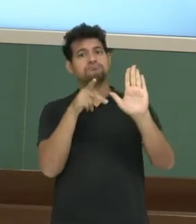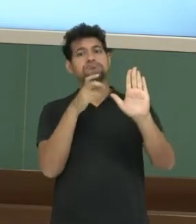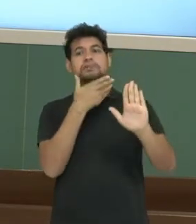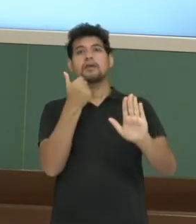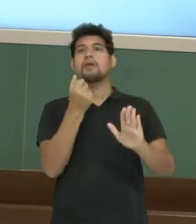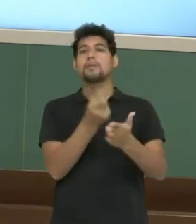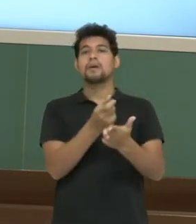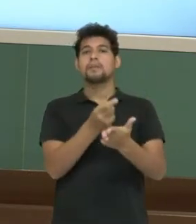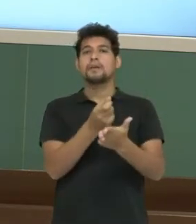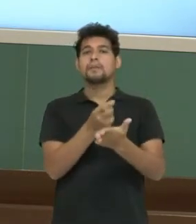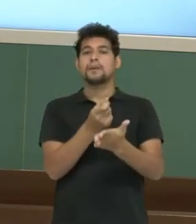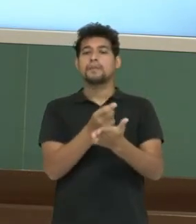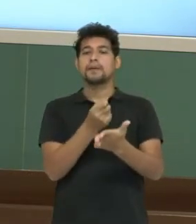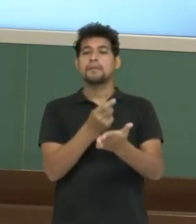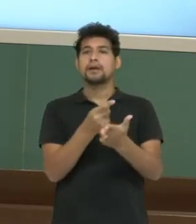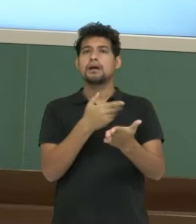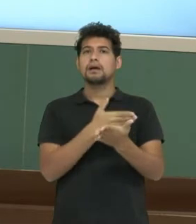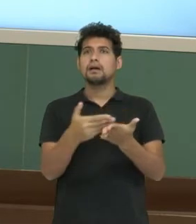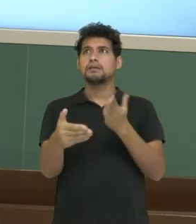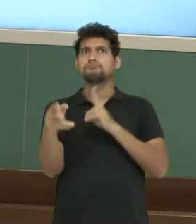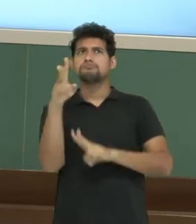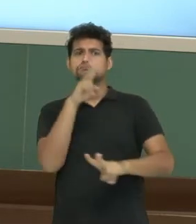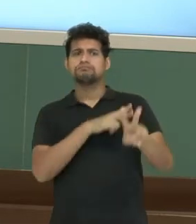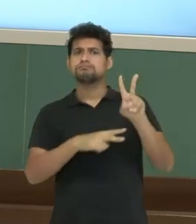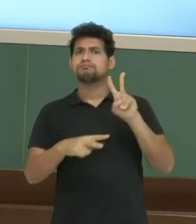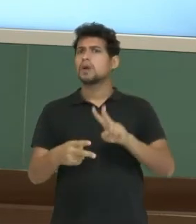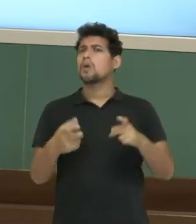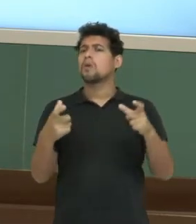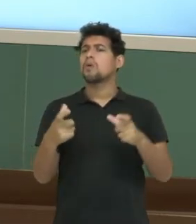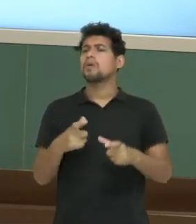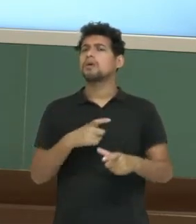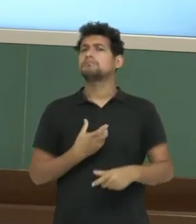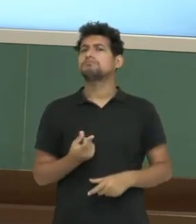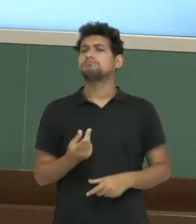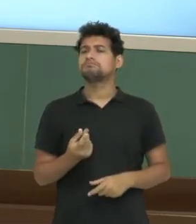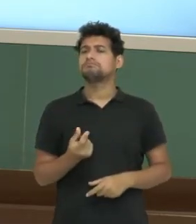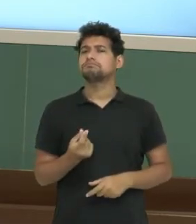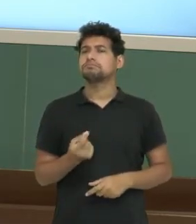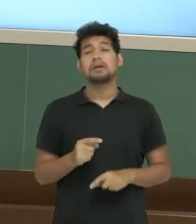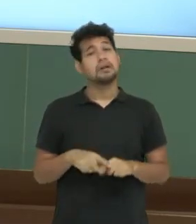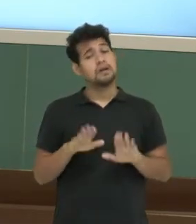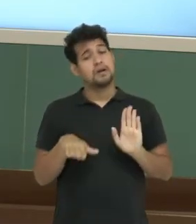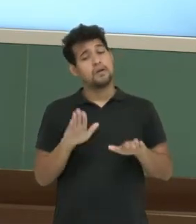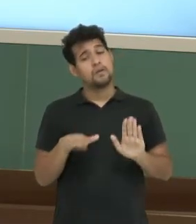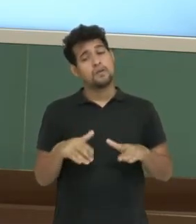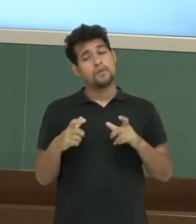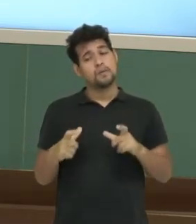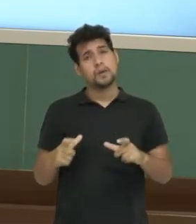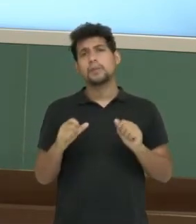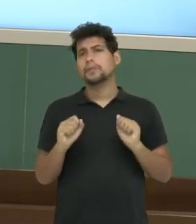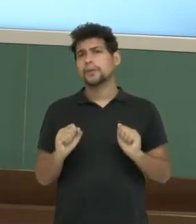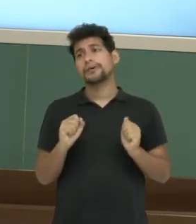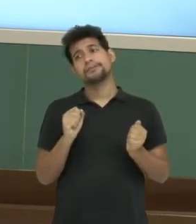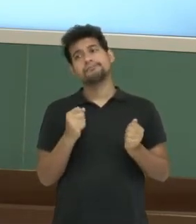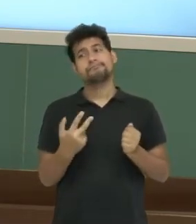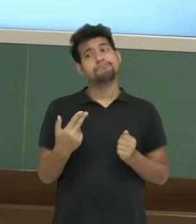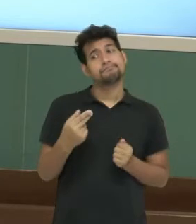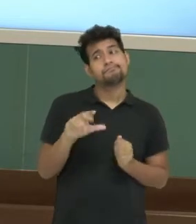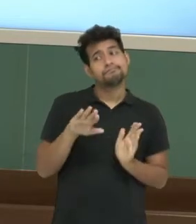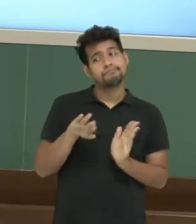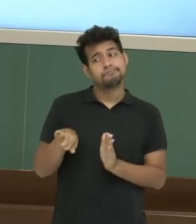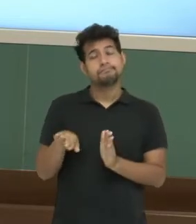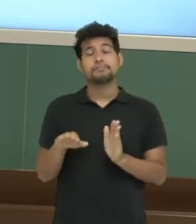começa a ver onde está indo o seu dinheiro. Em alguns lugares dá para dar uma cortada, uma